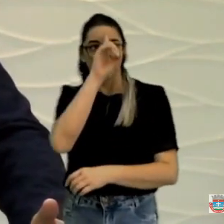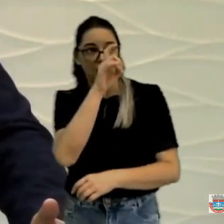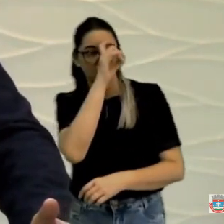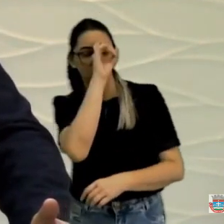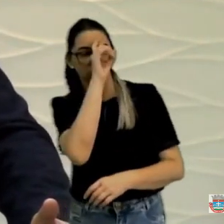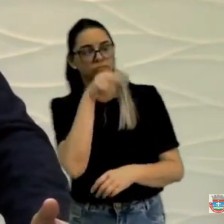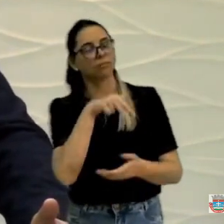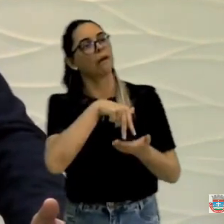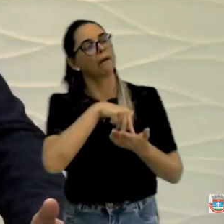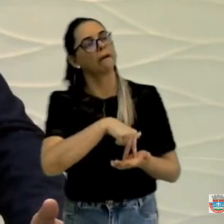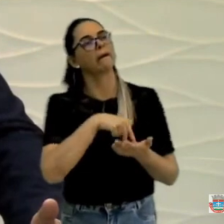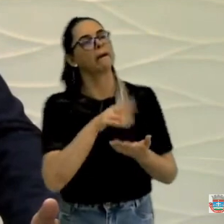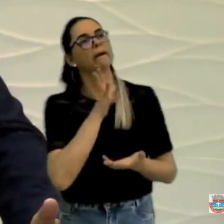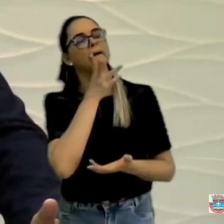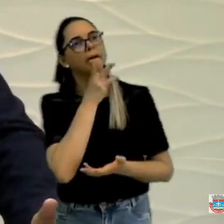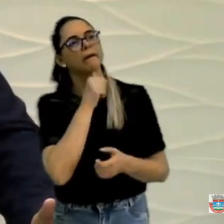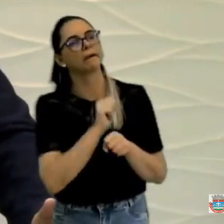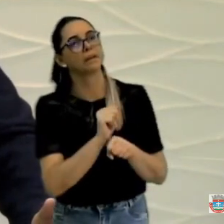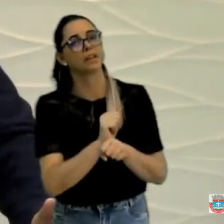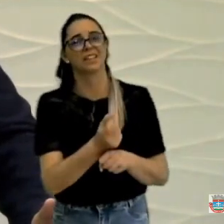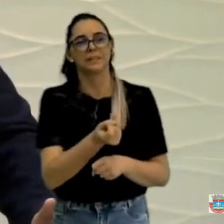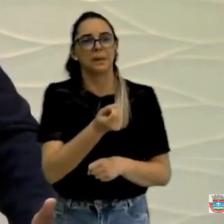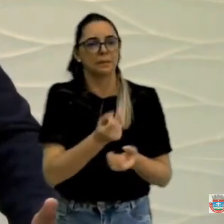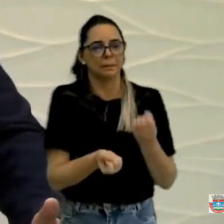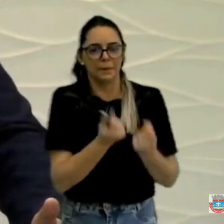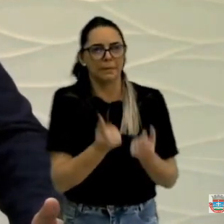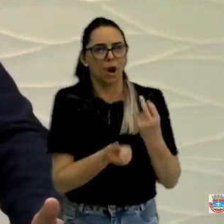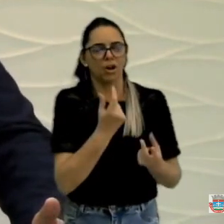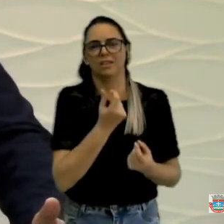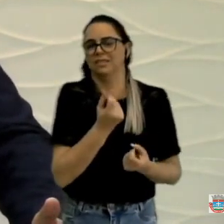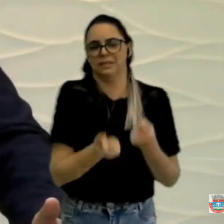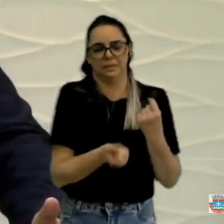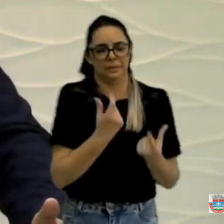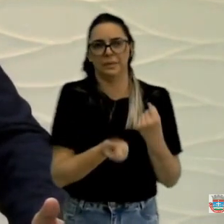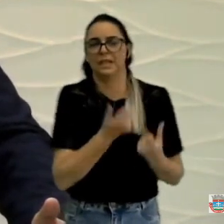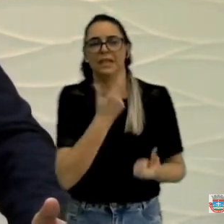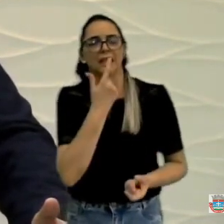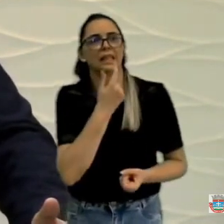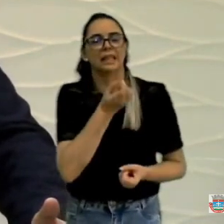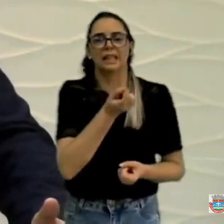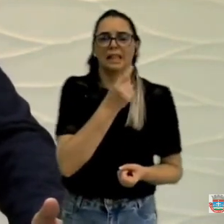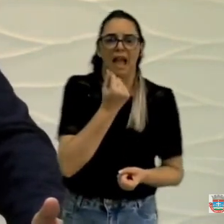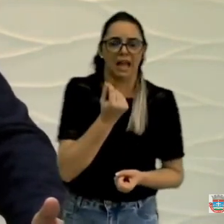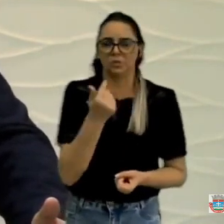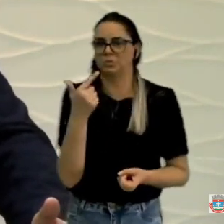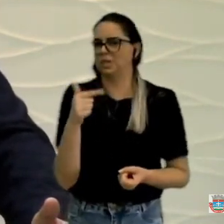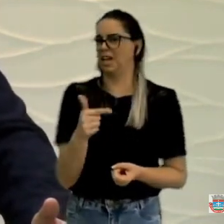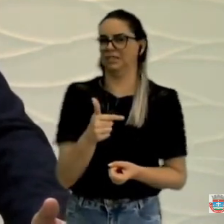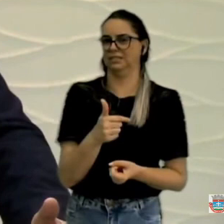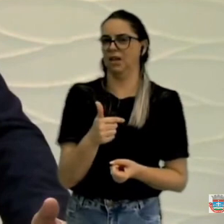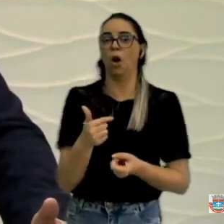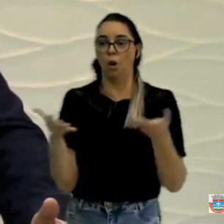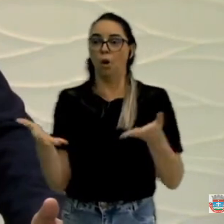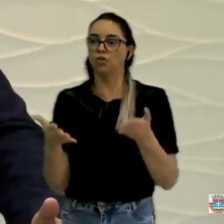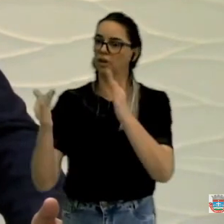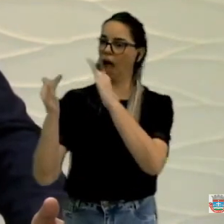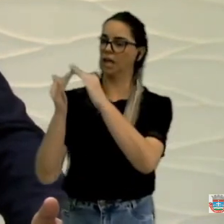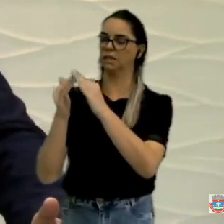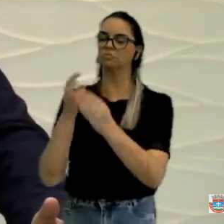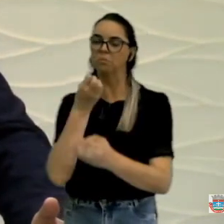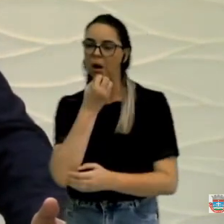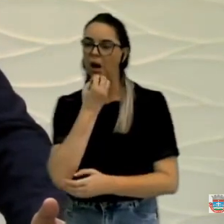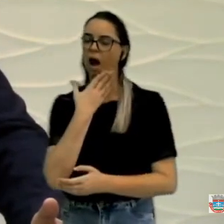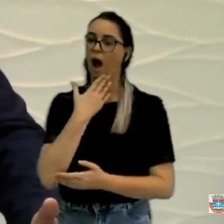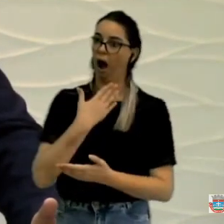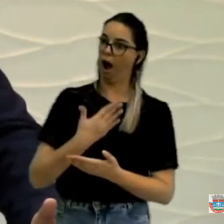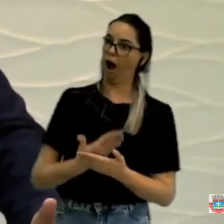atendimento. Muitas vezes não tinham dinheiro de comprar uma pipoca para se alimentar. Hoje tem atendimento como se fosse um hotel 5 estrelas.